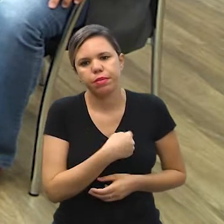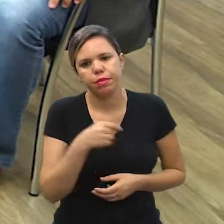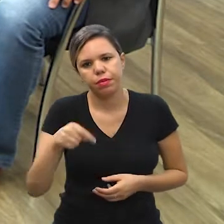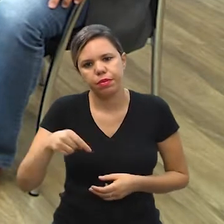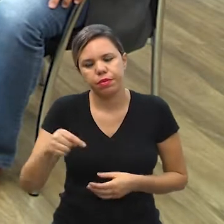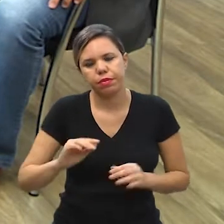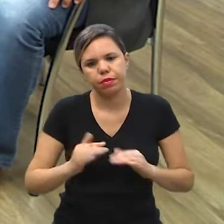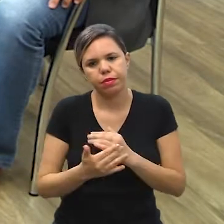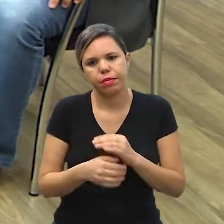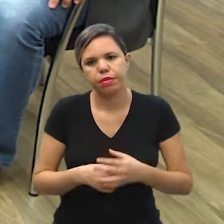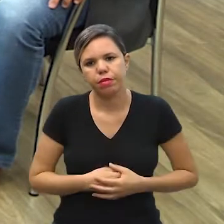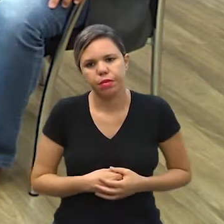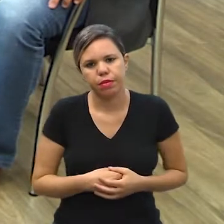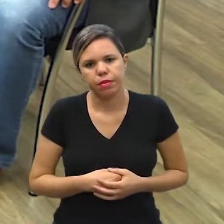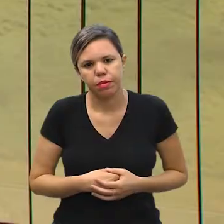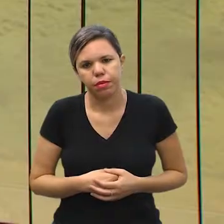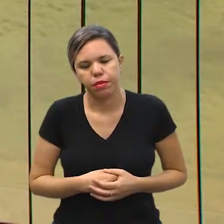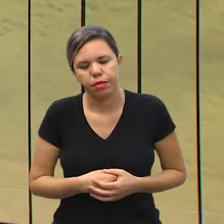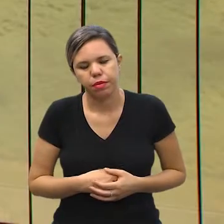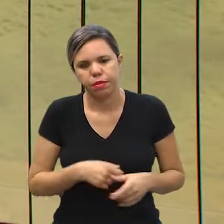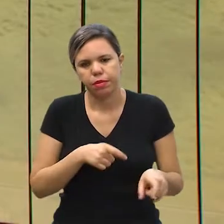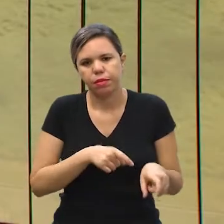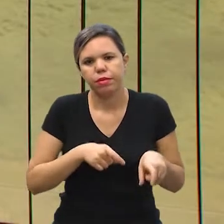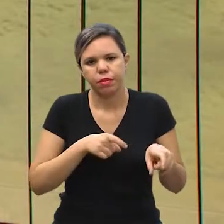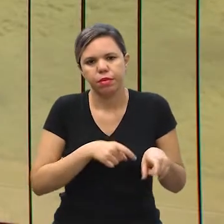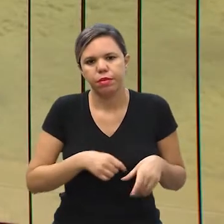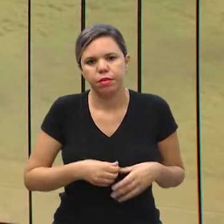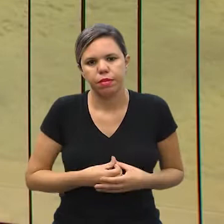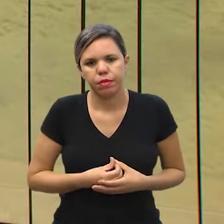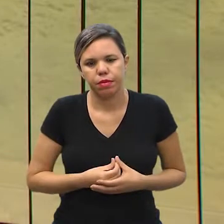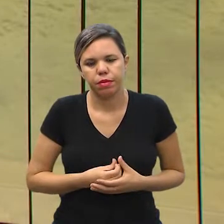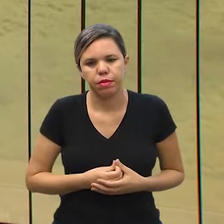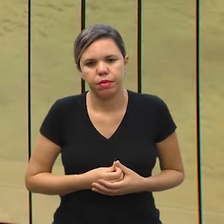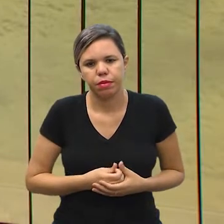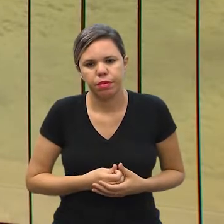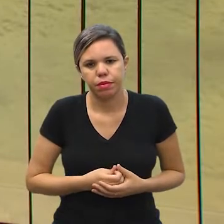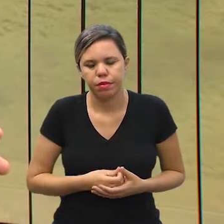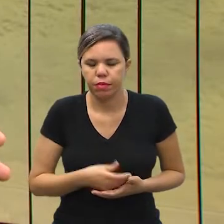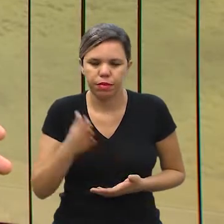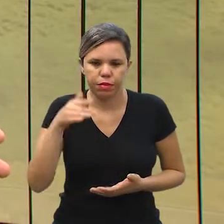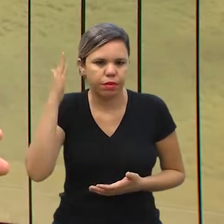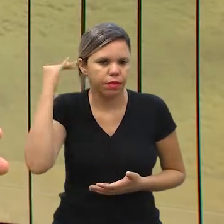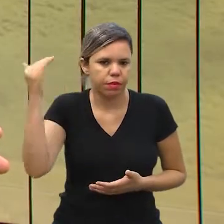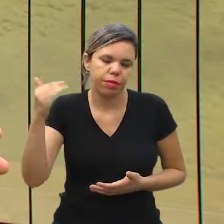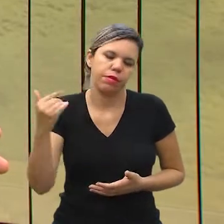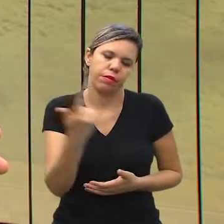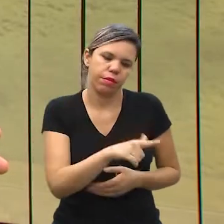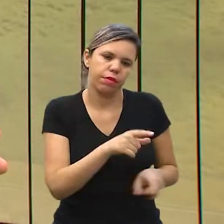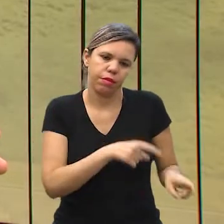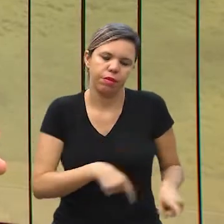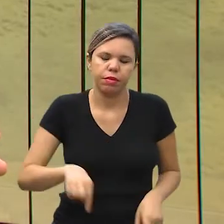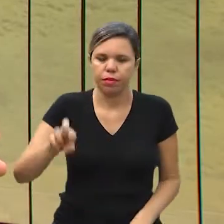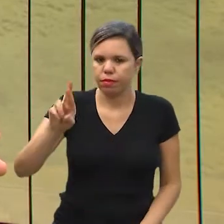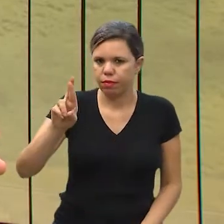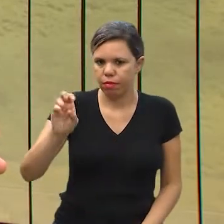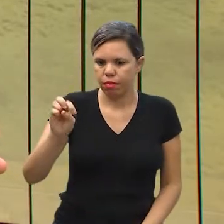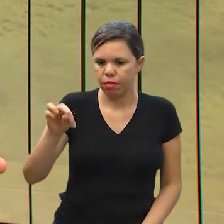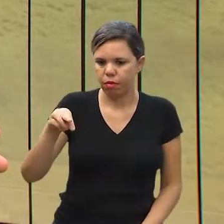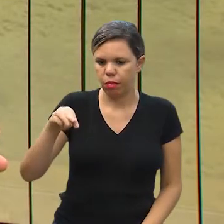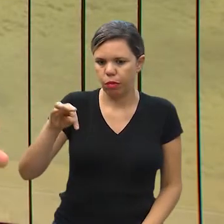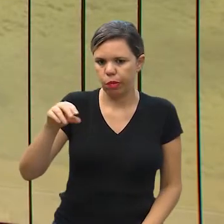a nossa o nosso bairro ali ia fazenda a fazenda conhecida como Fazenda remonta hoje